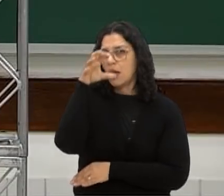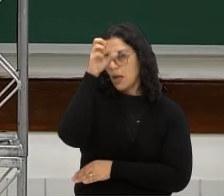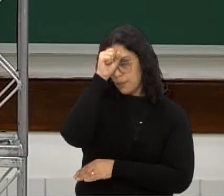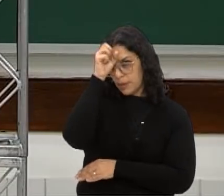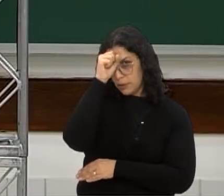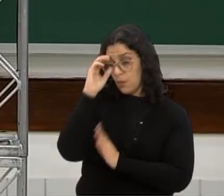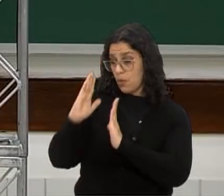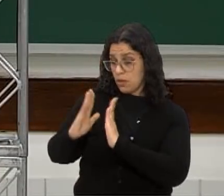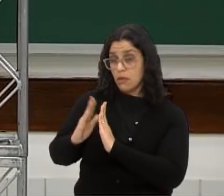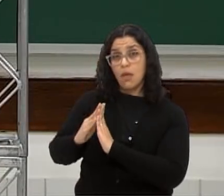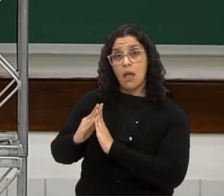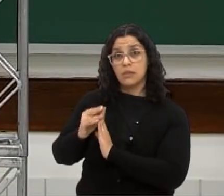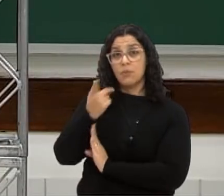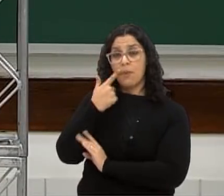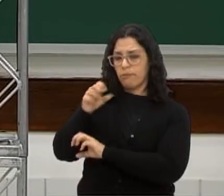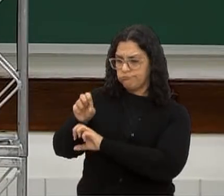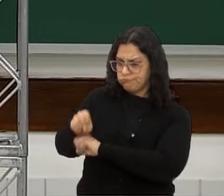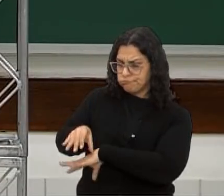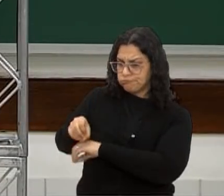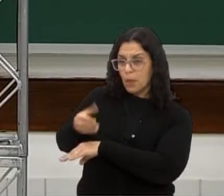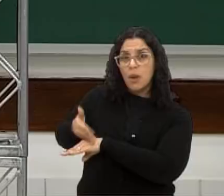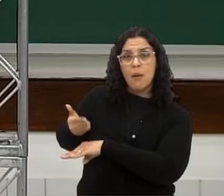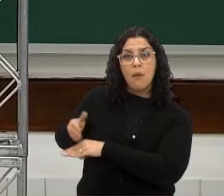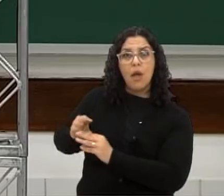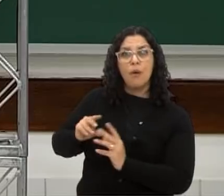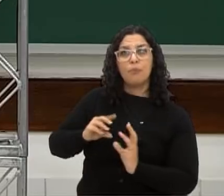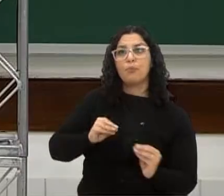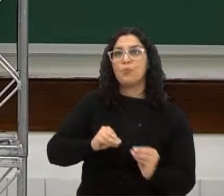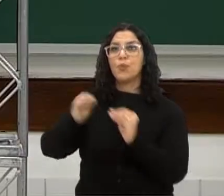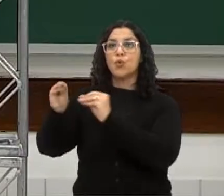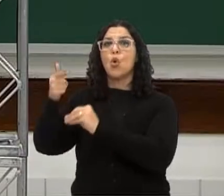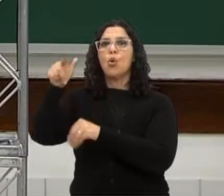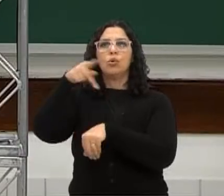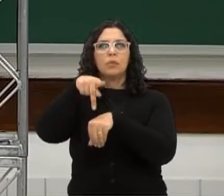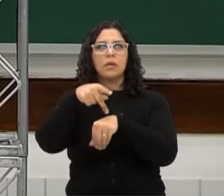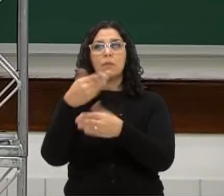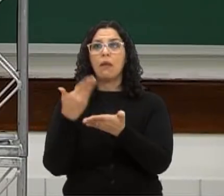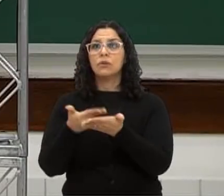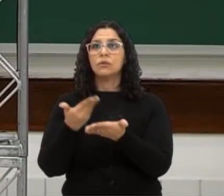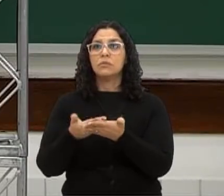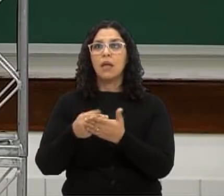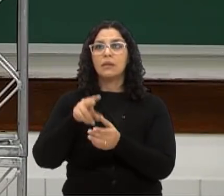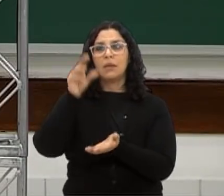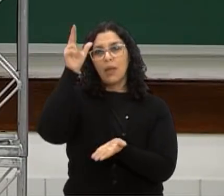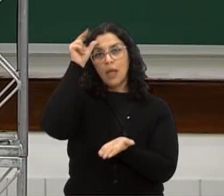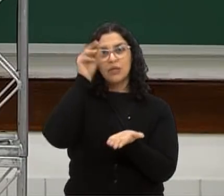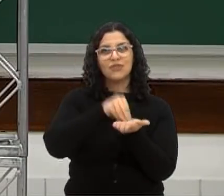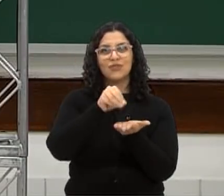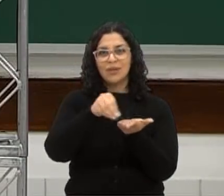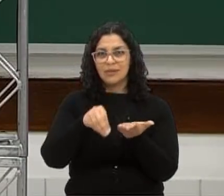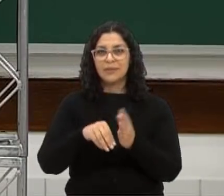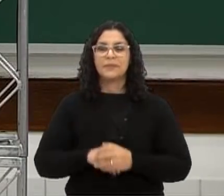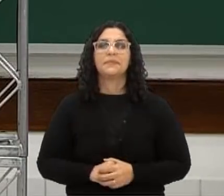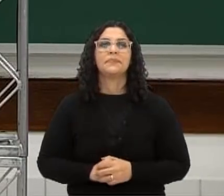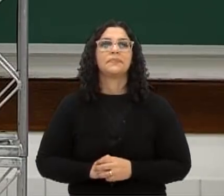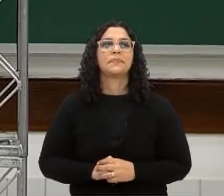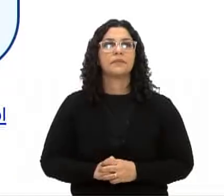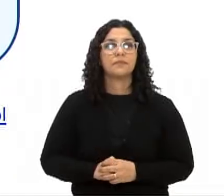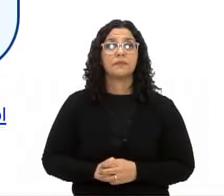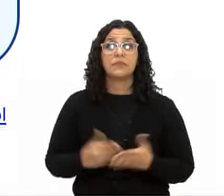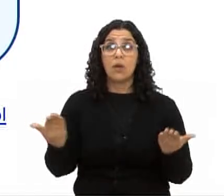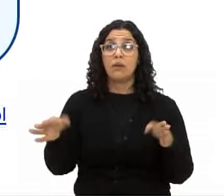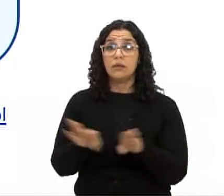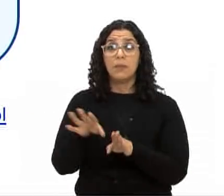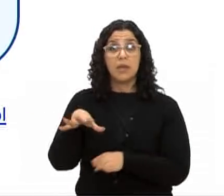aprendeu, começou a gostar, começou a praticar, e a hora que viu já estava indo para fora do Brasil por conta do xadrez, né? Através do xadrez. Ele